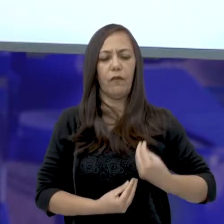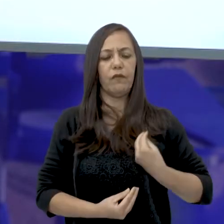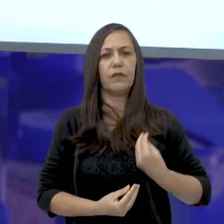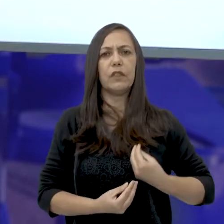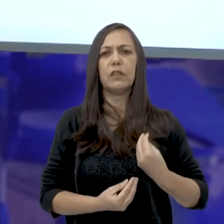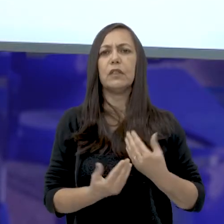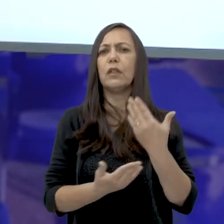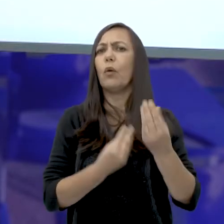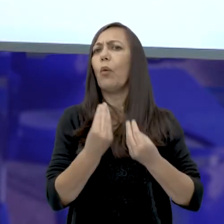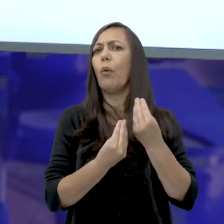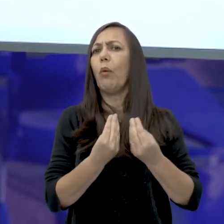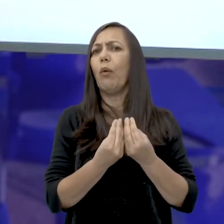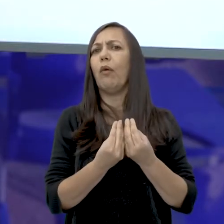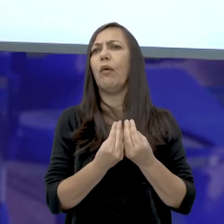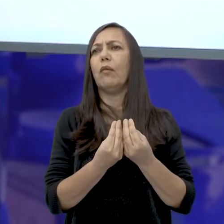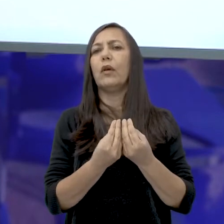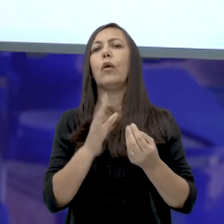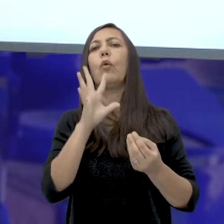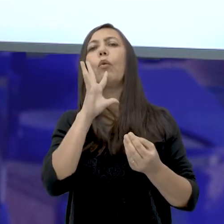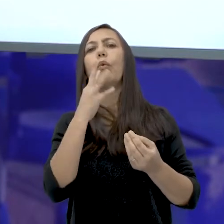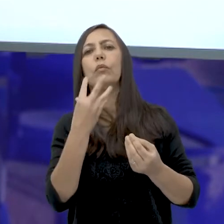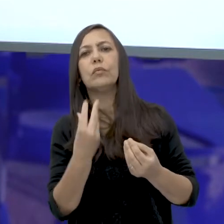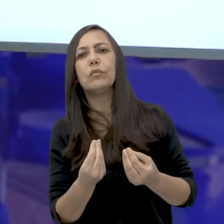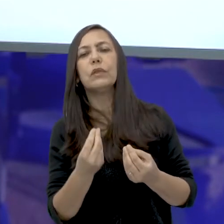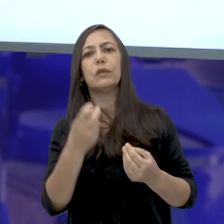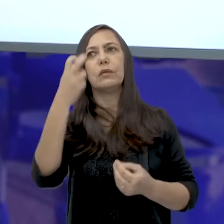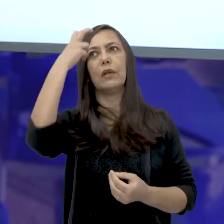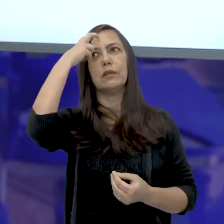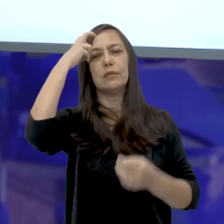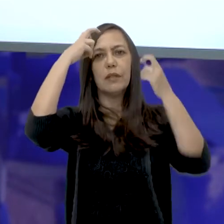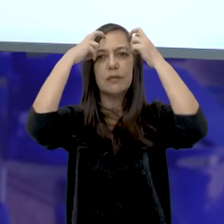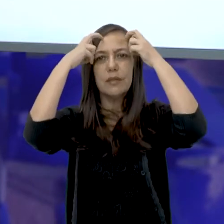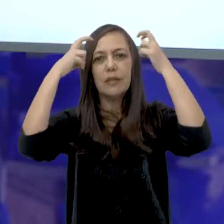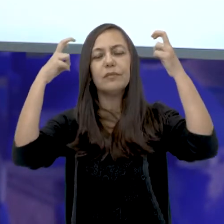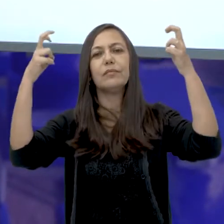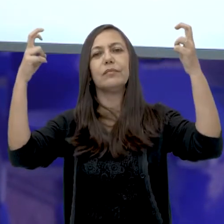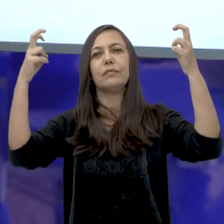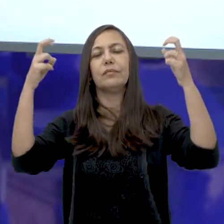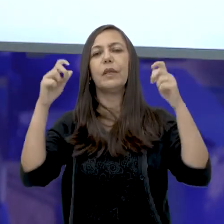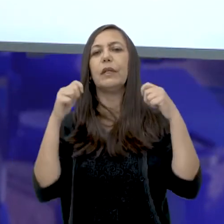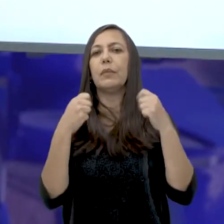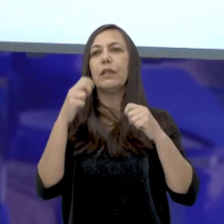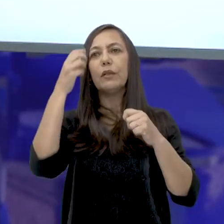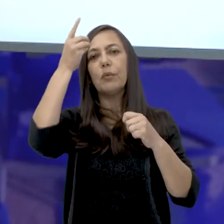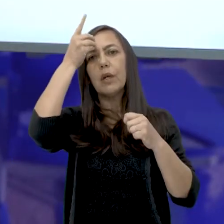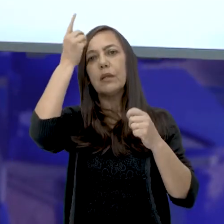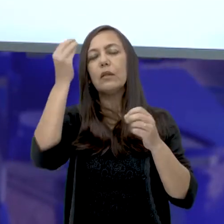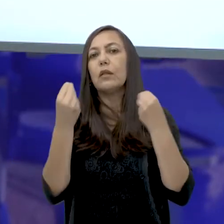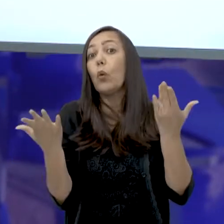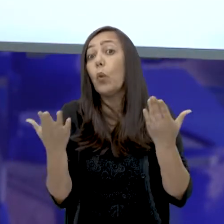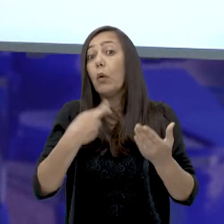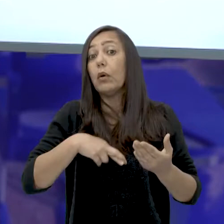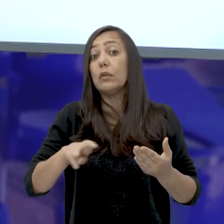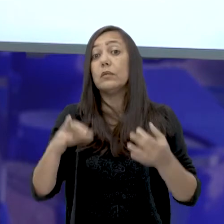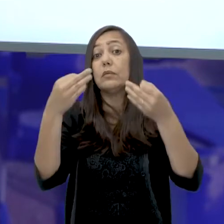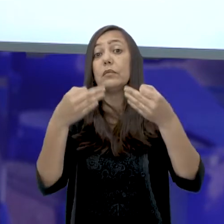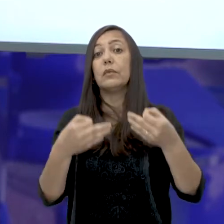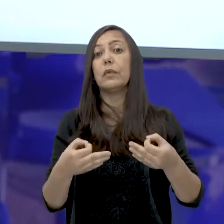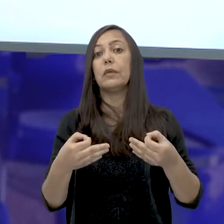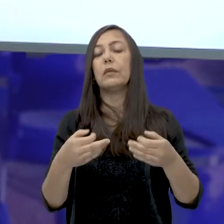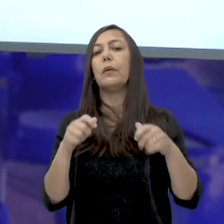pensar que se enquadre dentro dessa situação? Então, aí, temos aí o